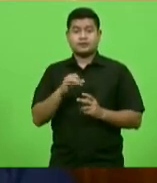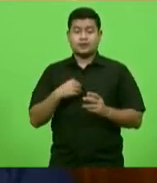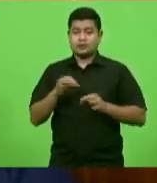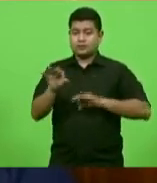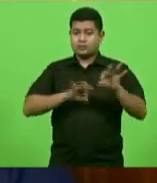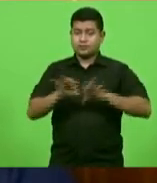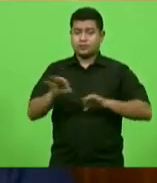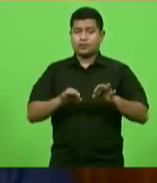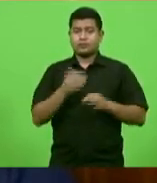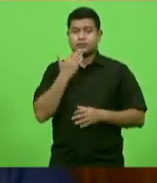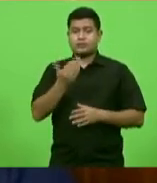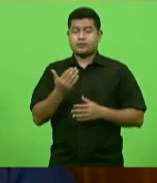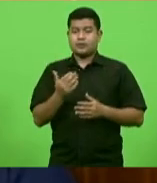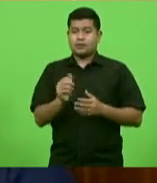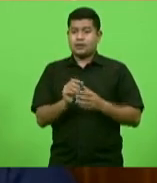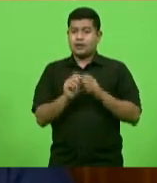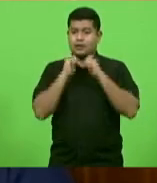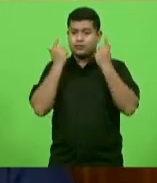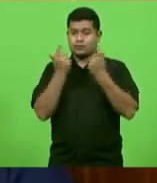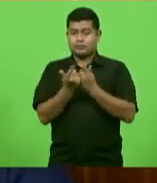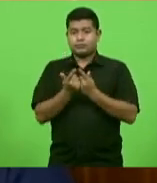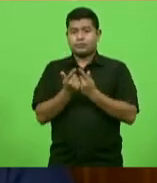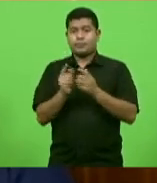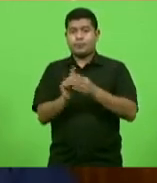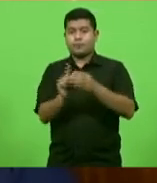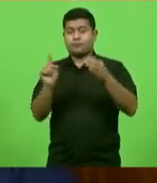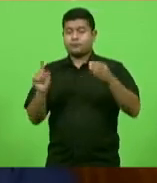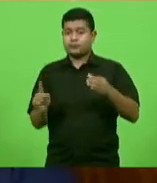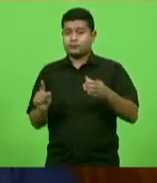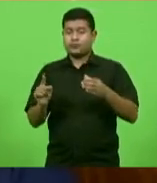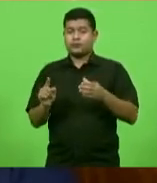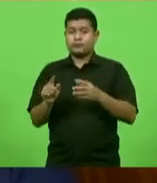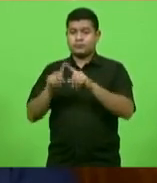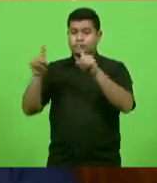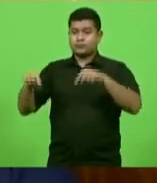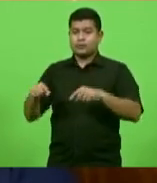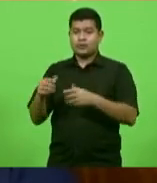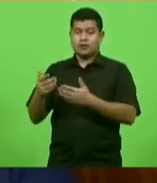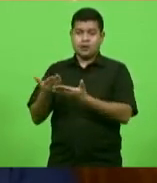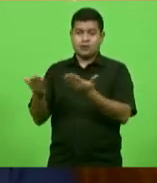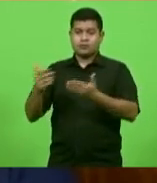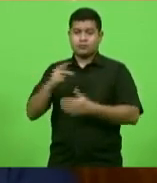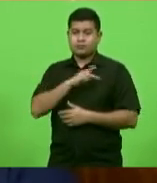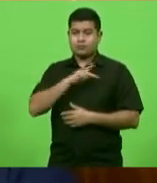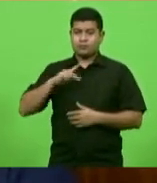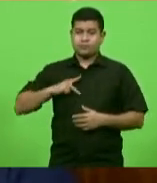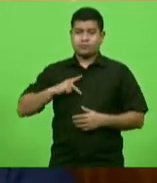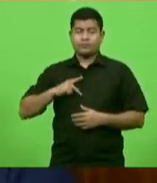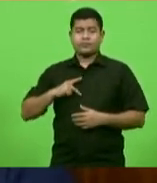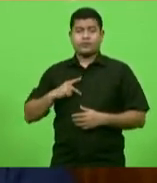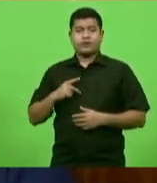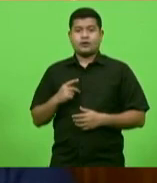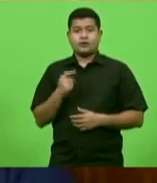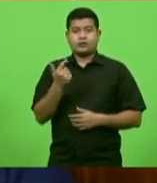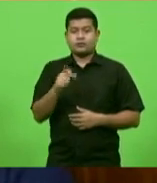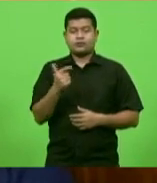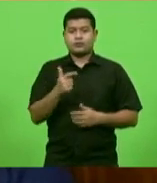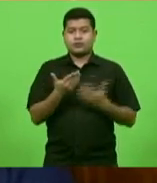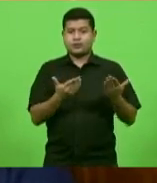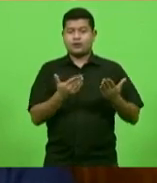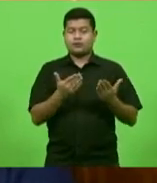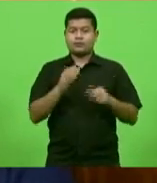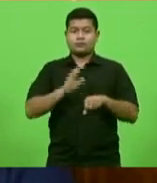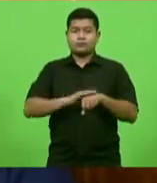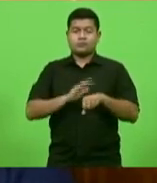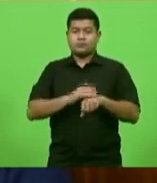Legislativa solicitando o afastamento desses agentes públicos, houve qualquer tipo de manifestação nesse sentido